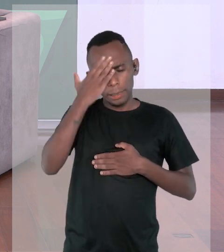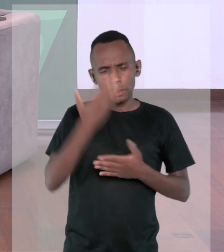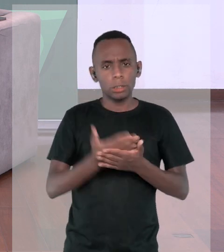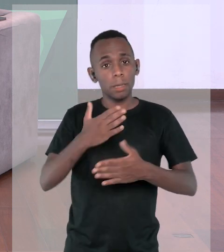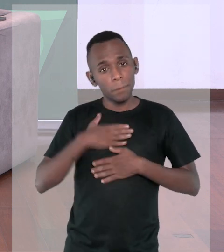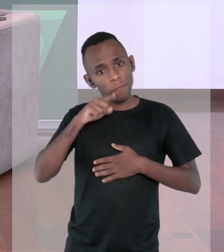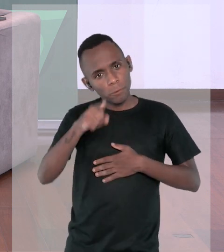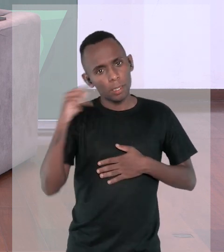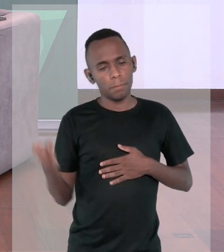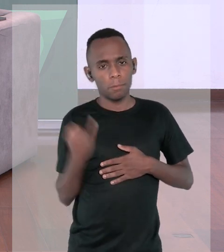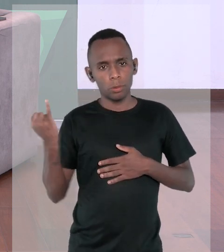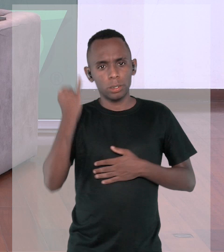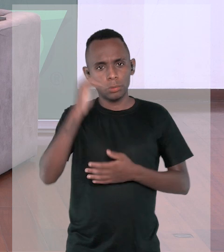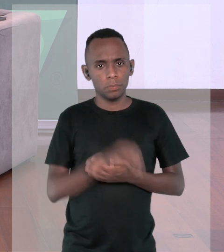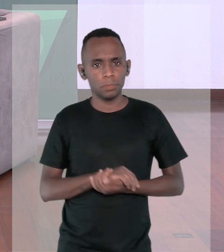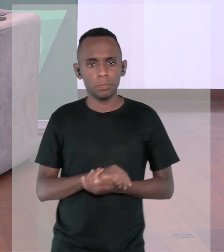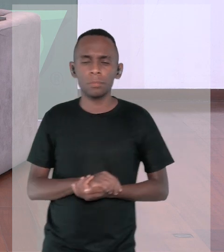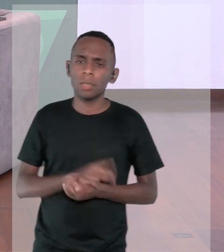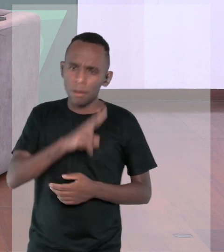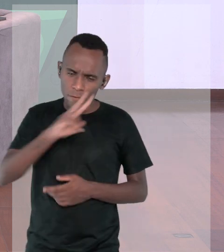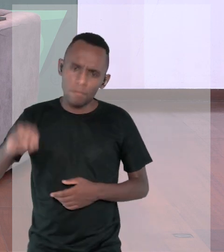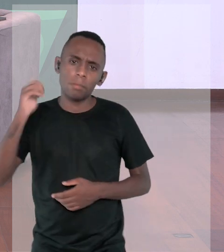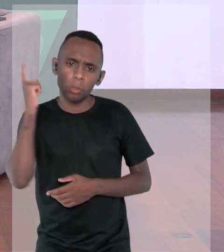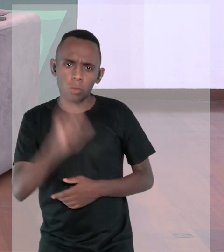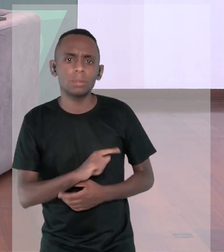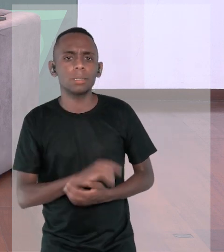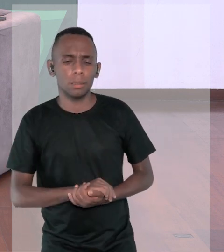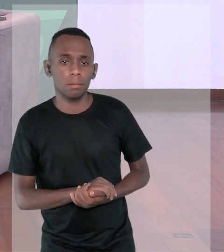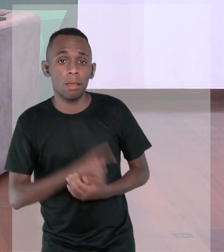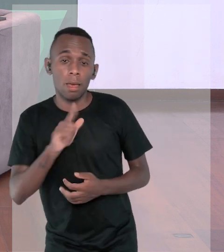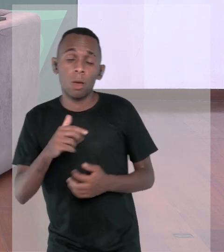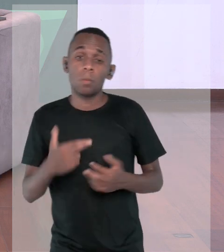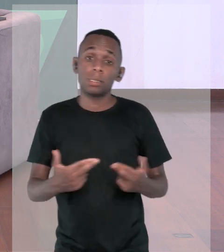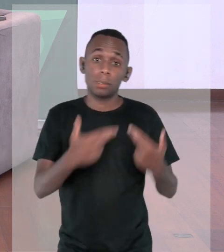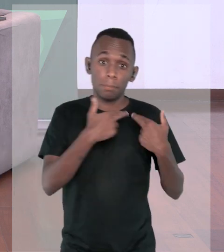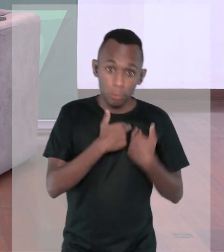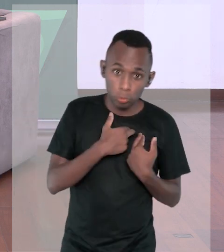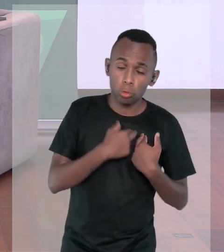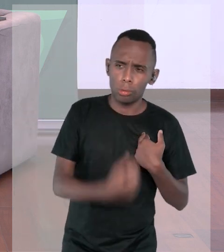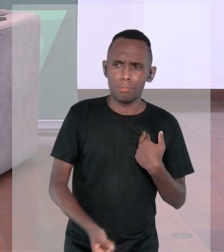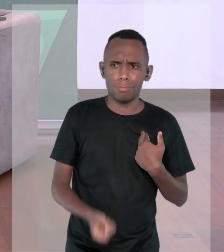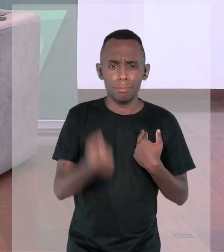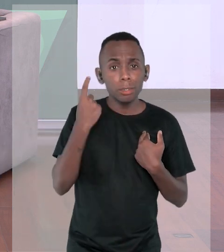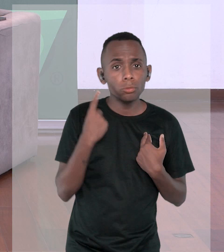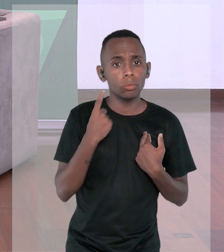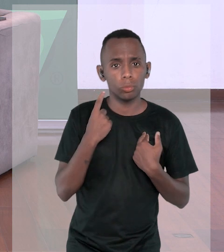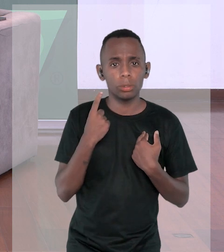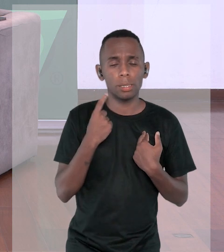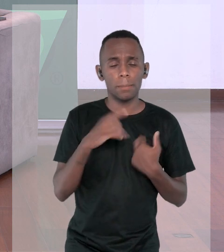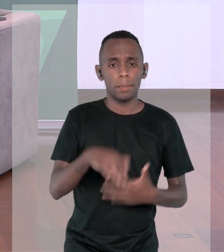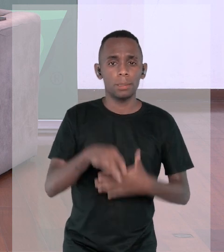é importante, vai dar certo. É uma responsabilidade absurda